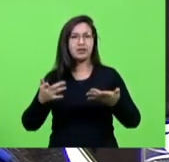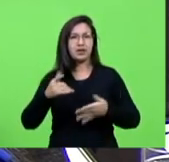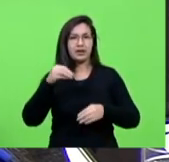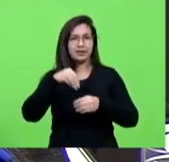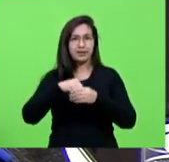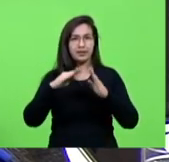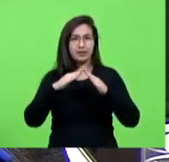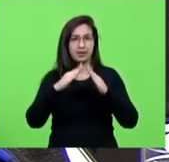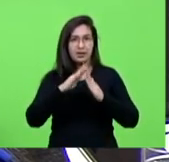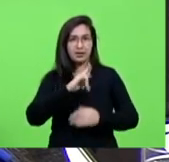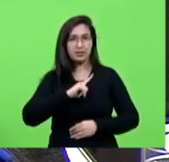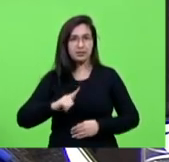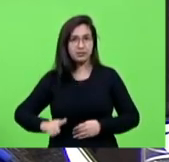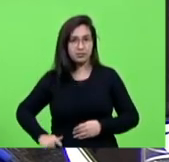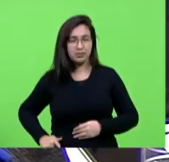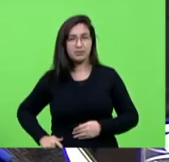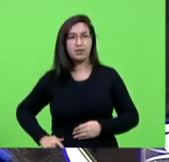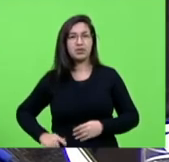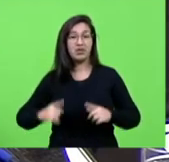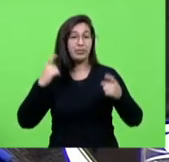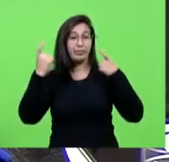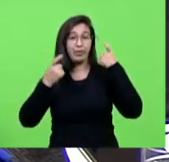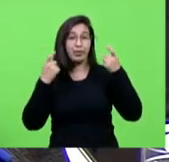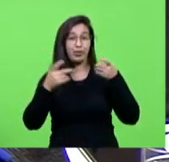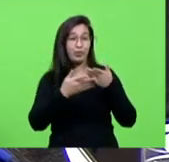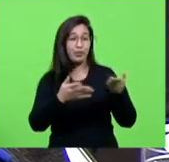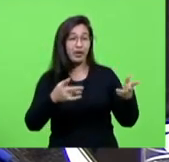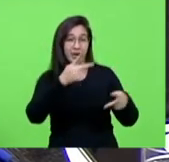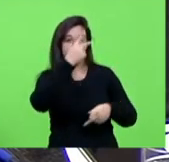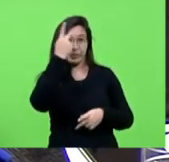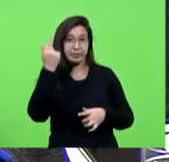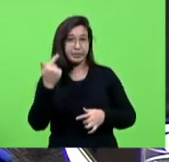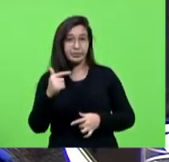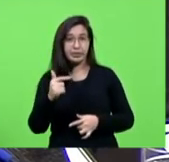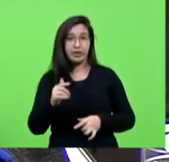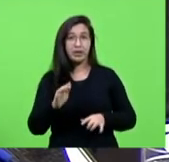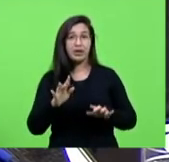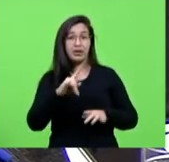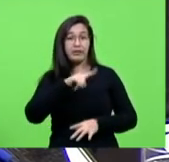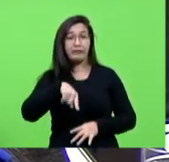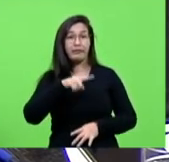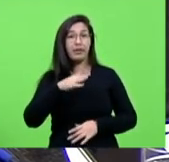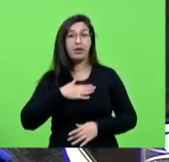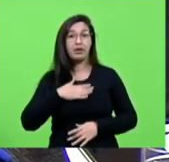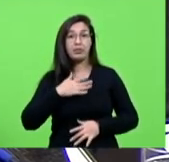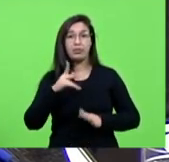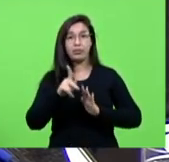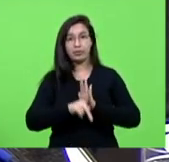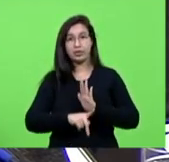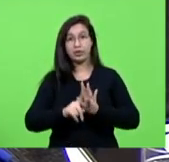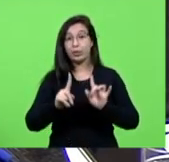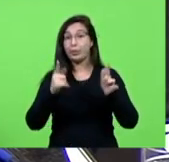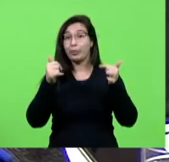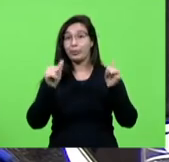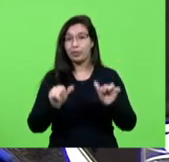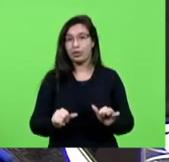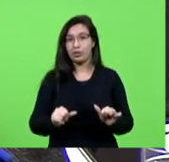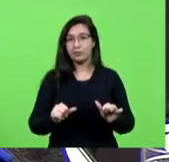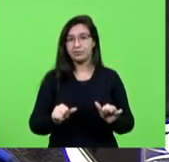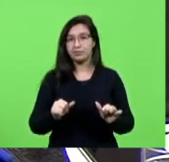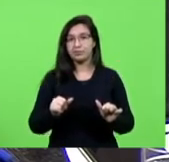com as pessoas. Mas veta o meu projeto. E o pior, tem a última